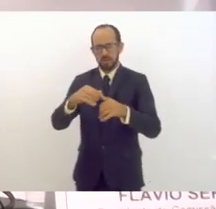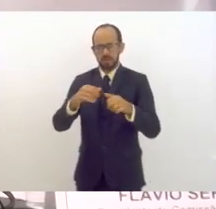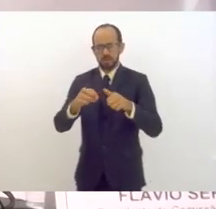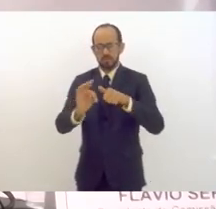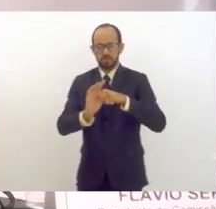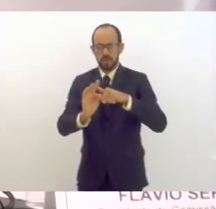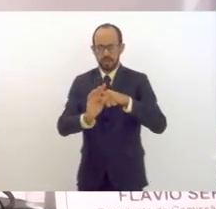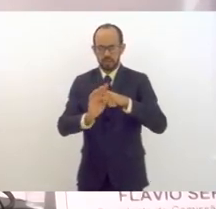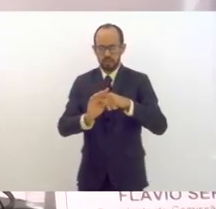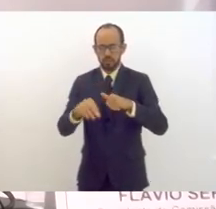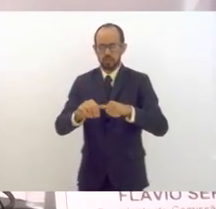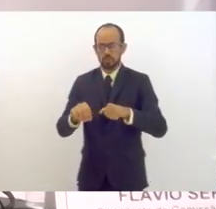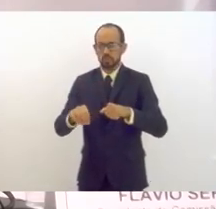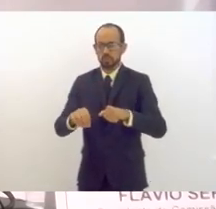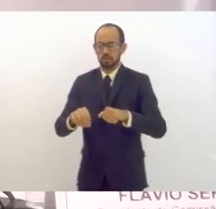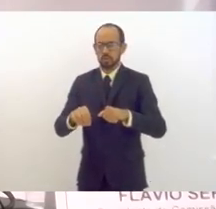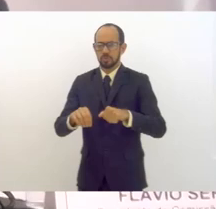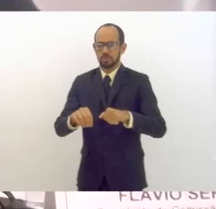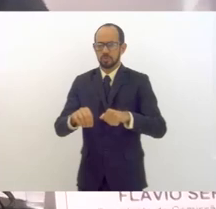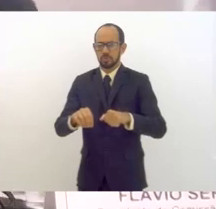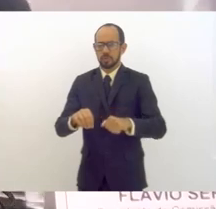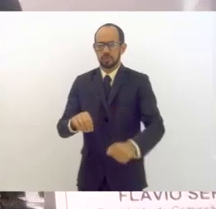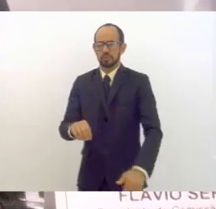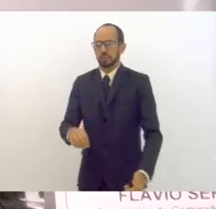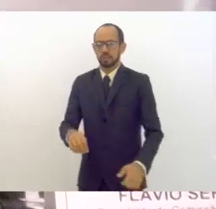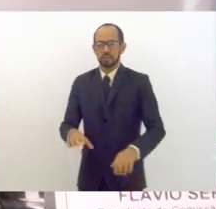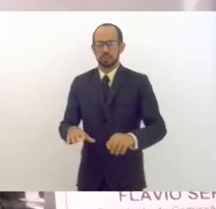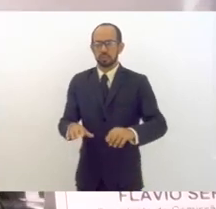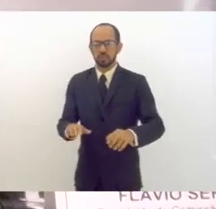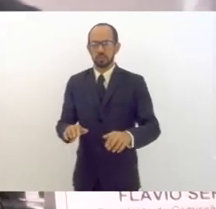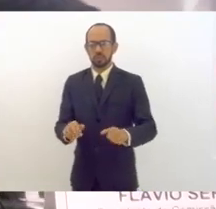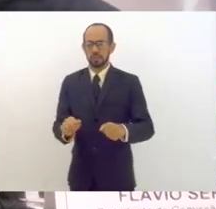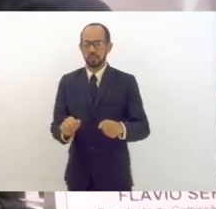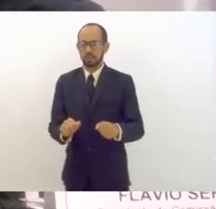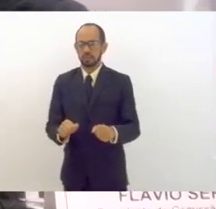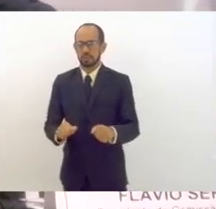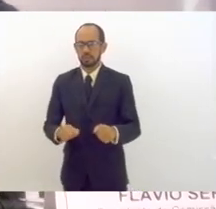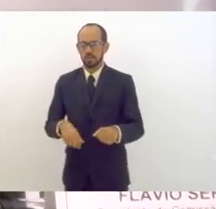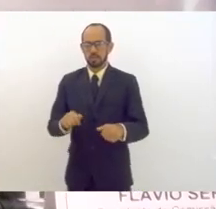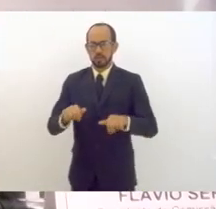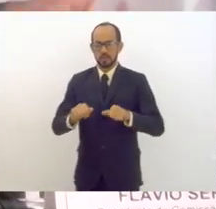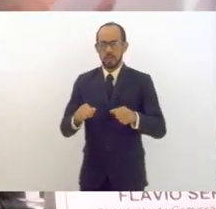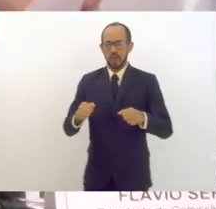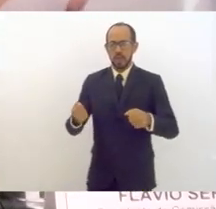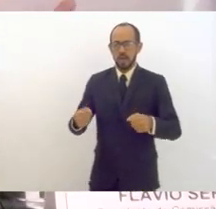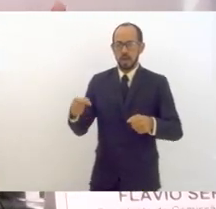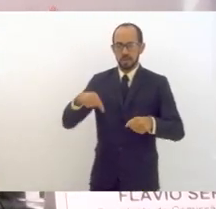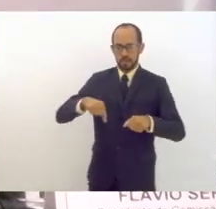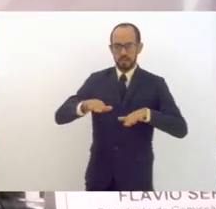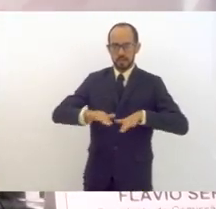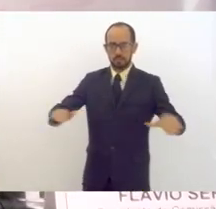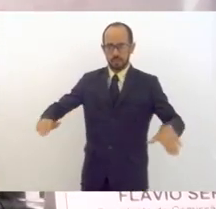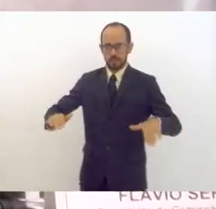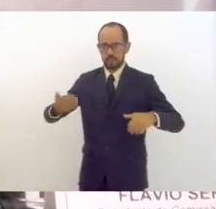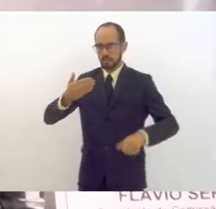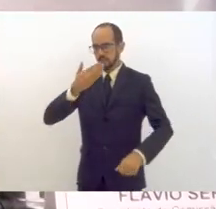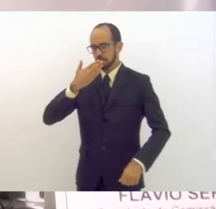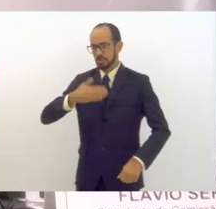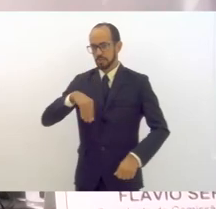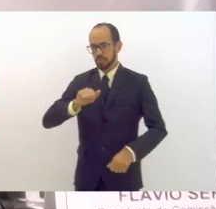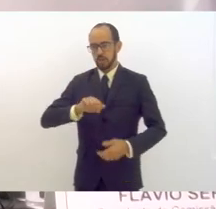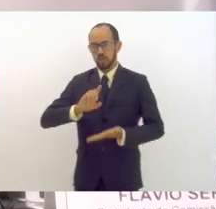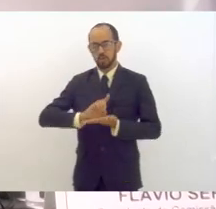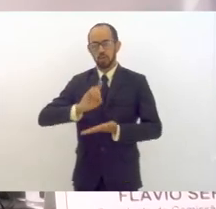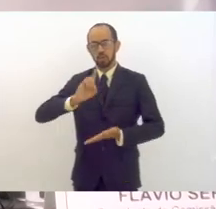híbrido, a gente acabou não compondo aqui a mesa. Então, eu gostaria de chamar o doutor Azambuja,